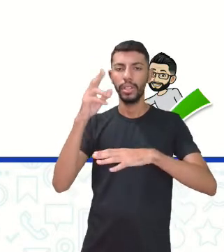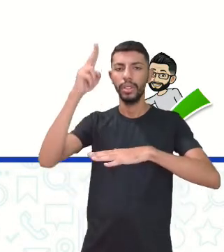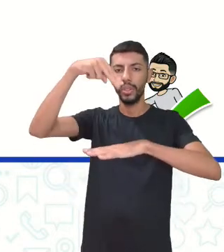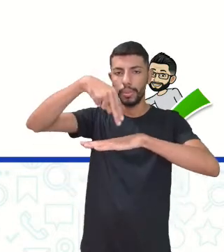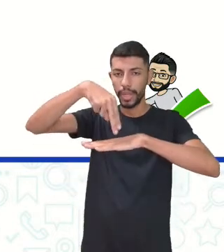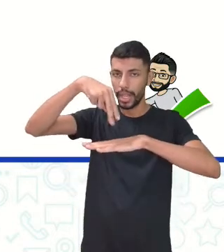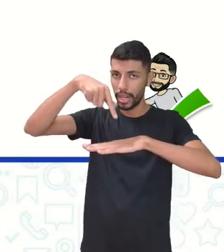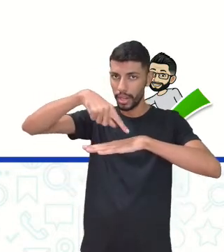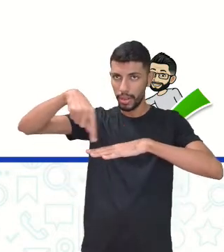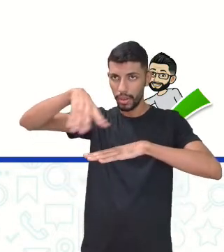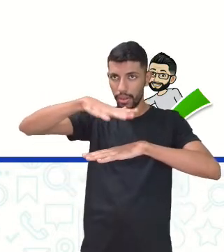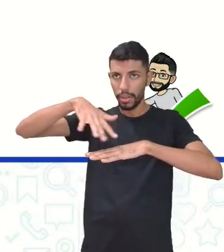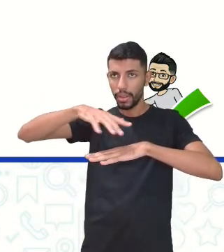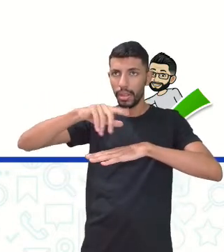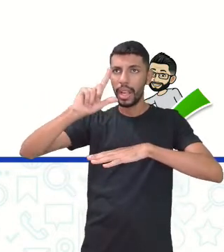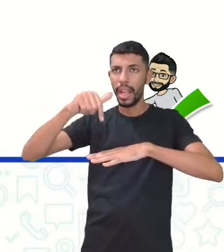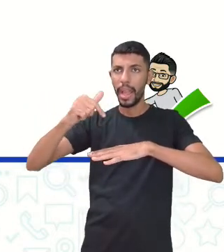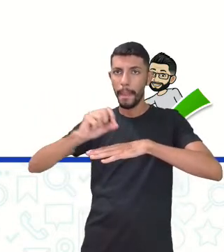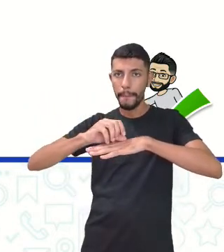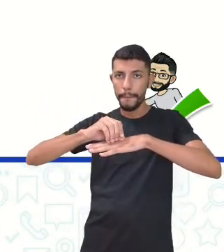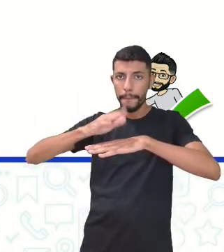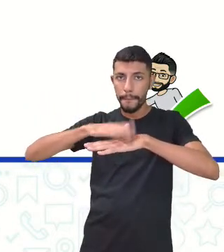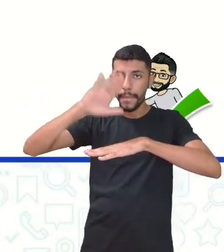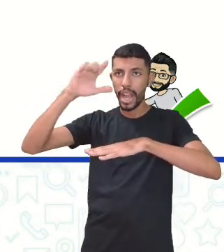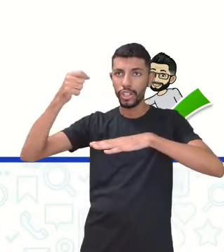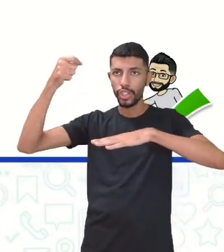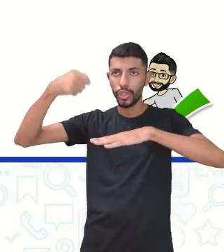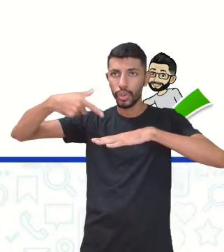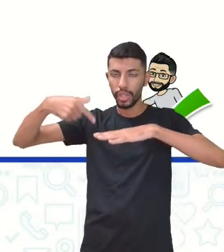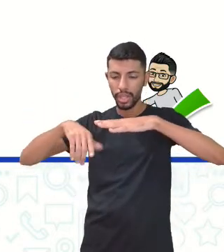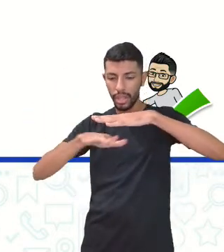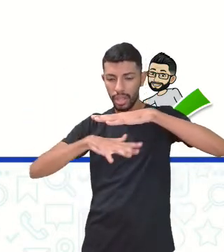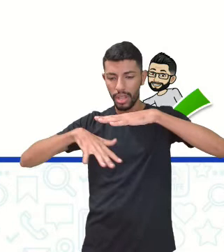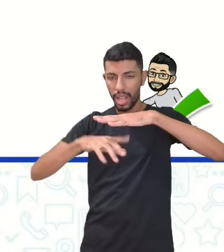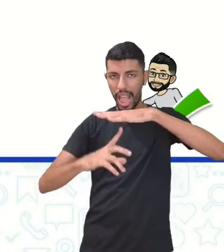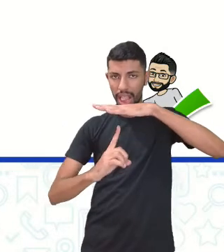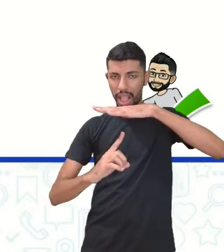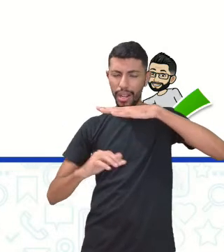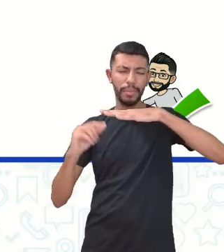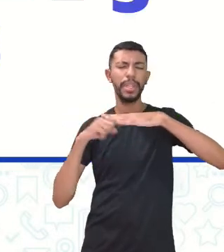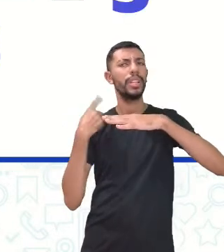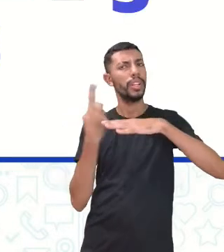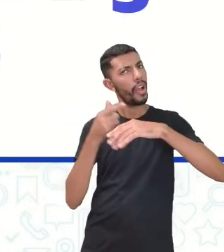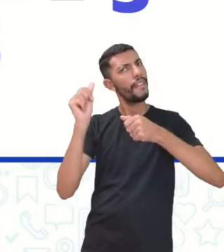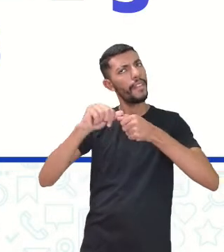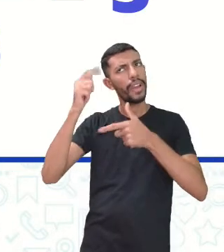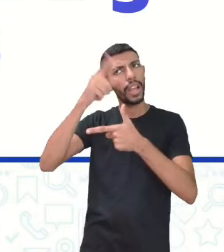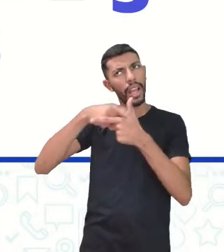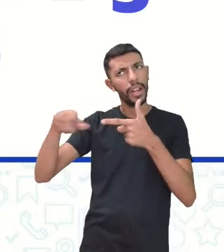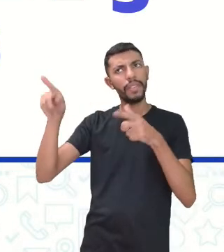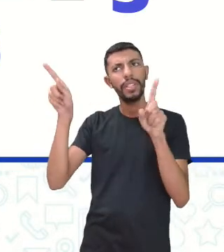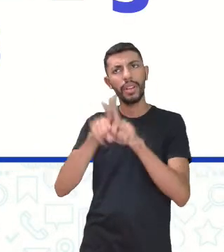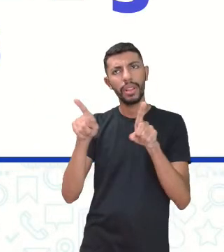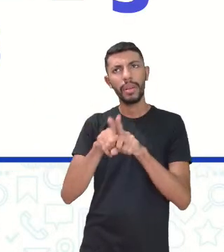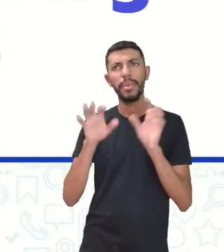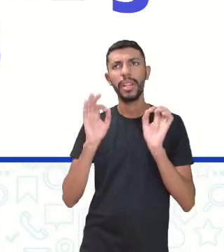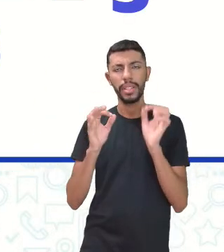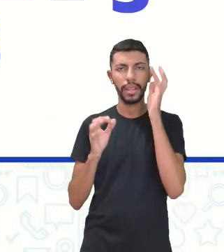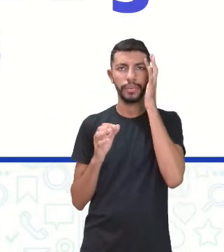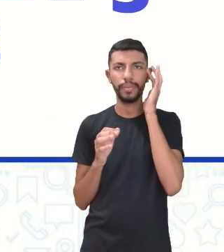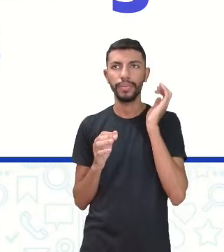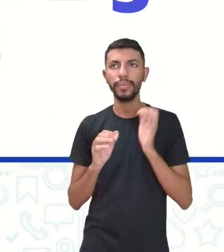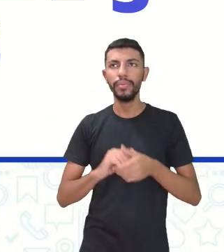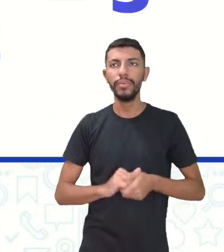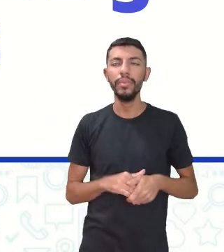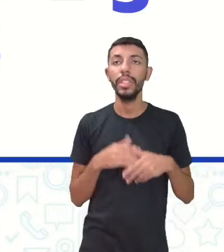denominador, certo? Que a gente não vai efetuar uma divisão. Vamos efetuar sim, inclusive nessa aula, tá? Depois